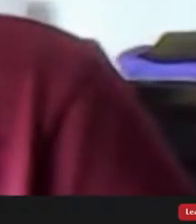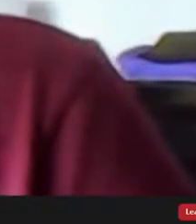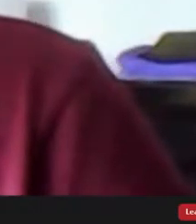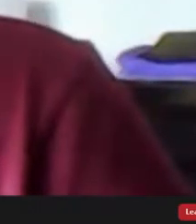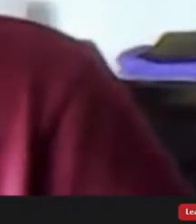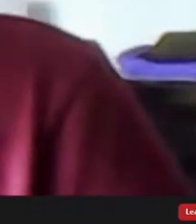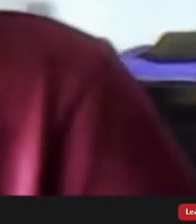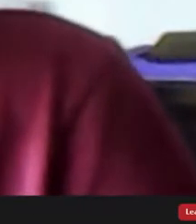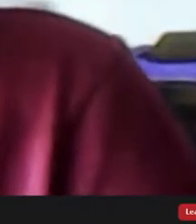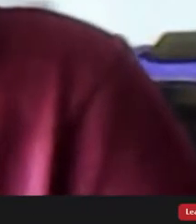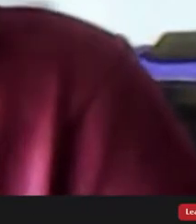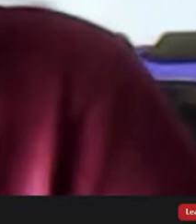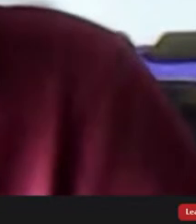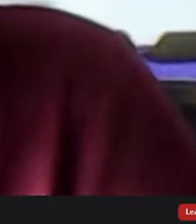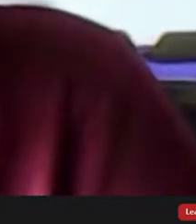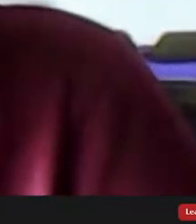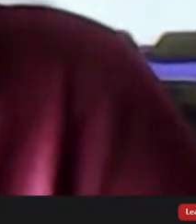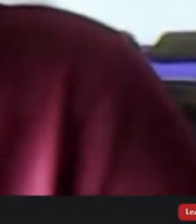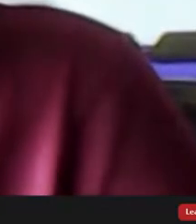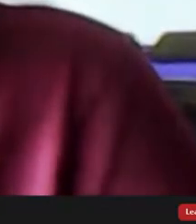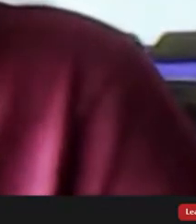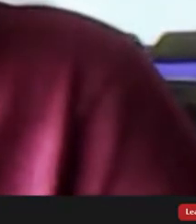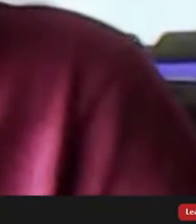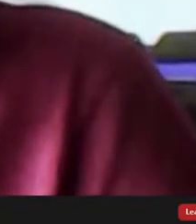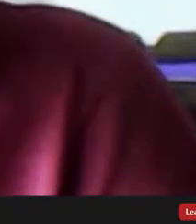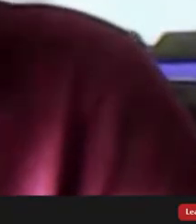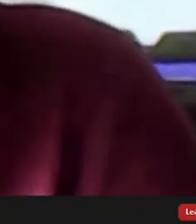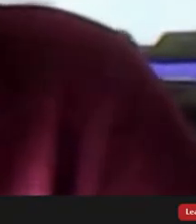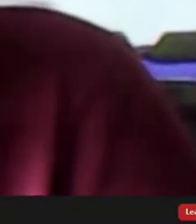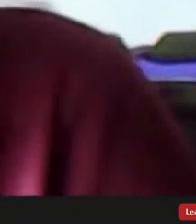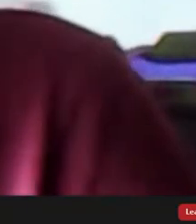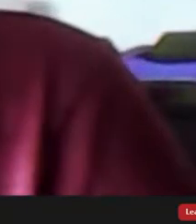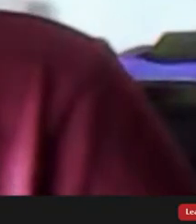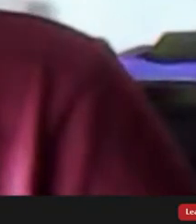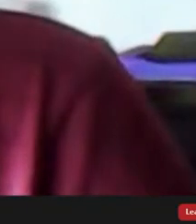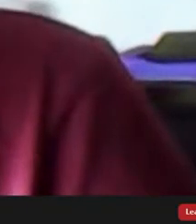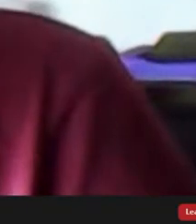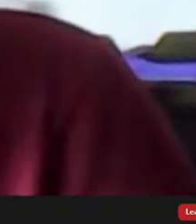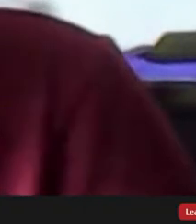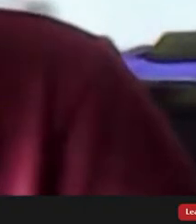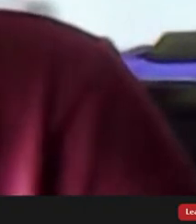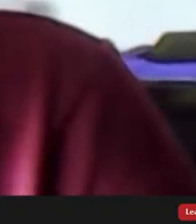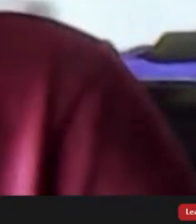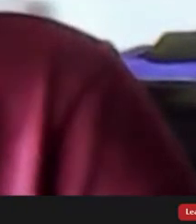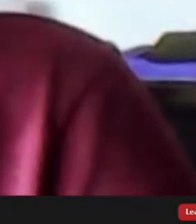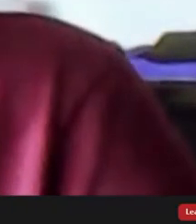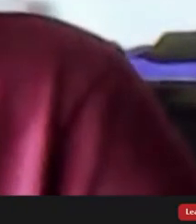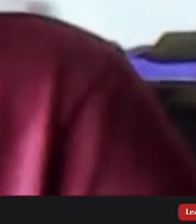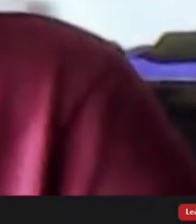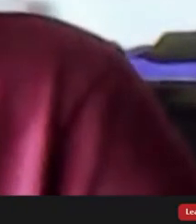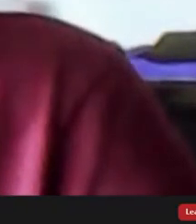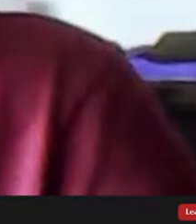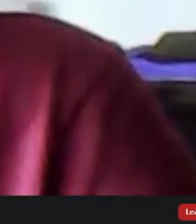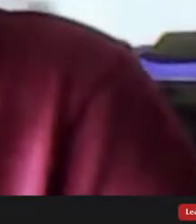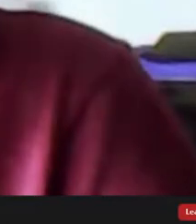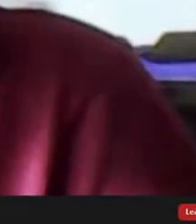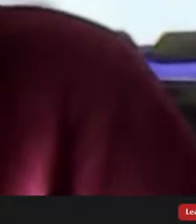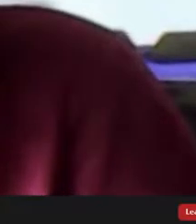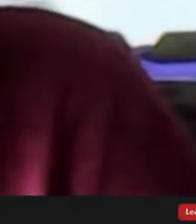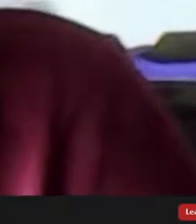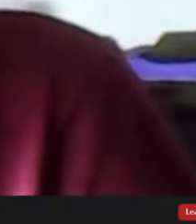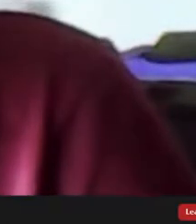desenvolver o ensino remoto, condições de participação, de inclusão dos diferentes